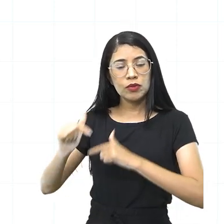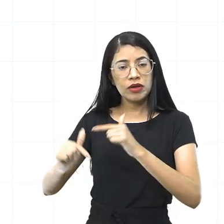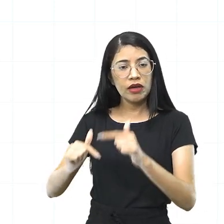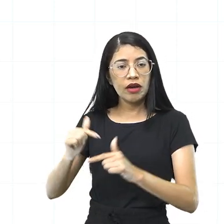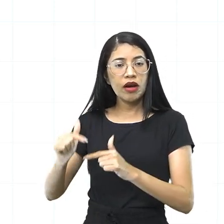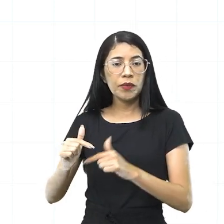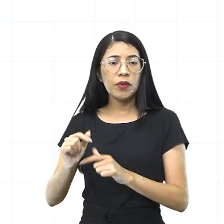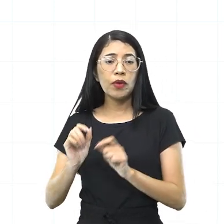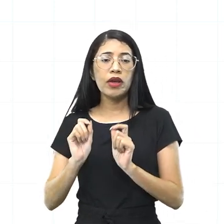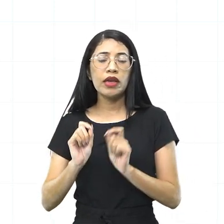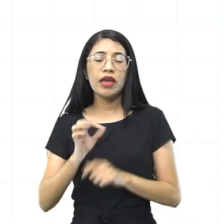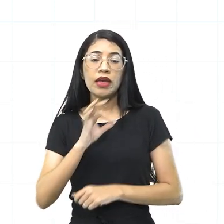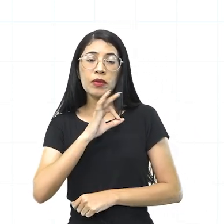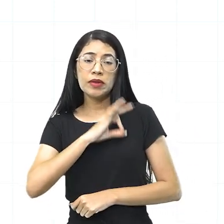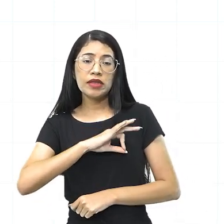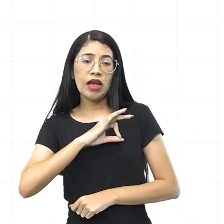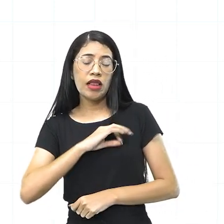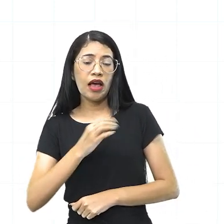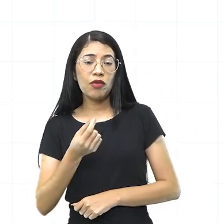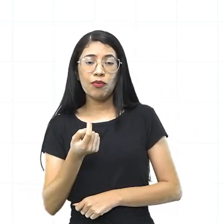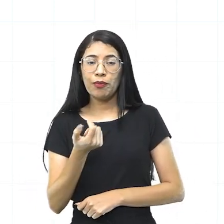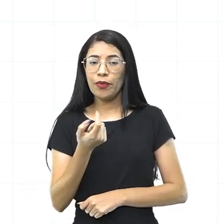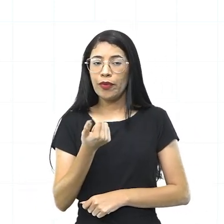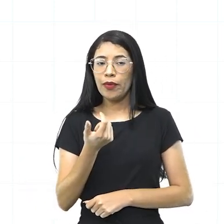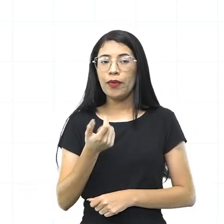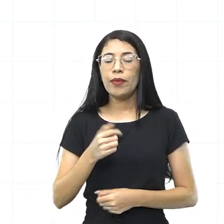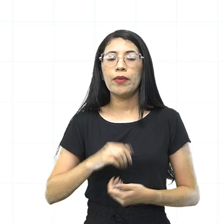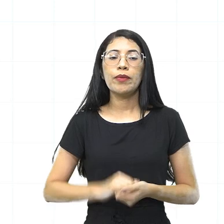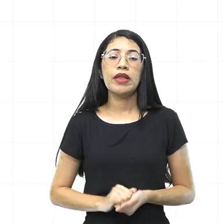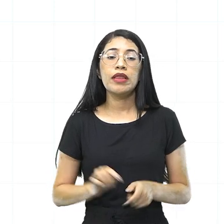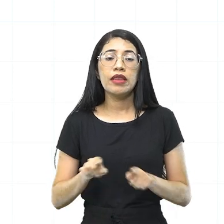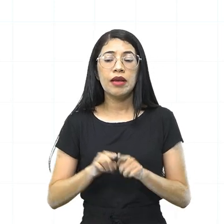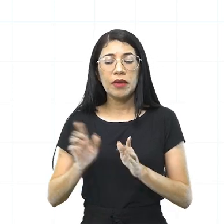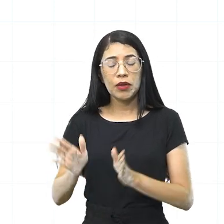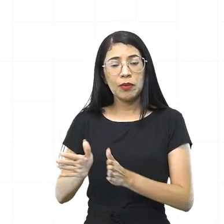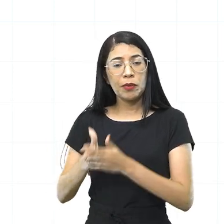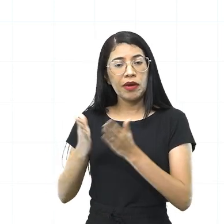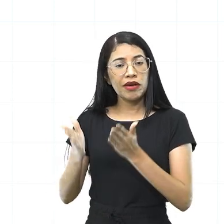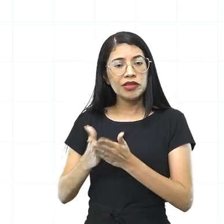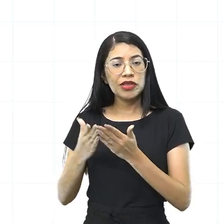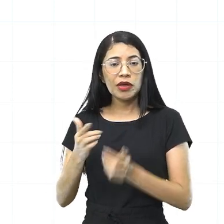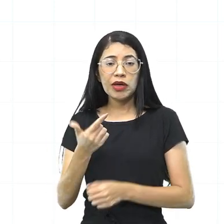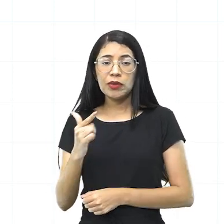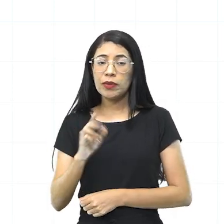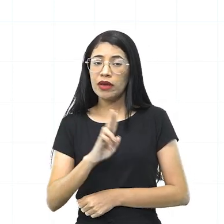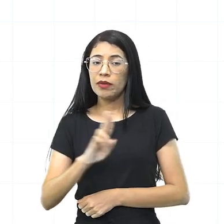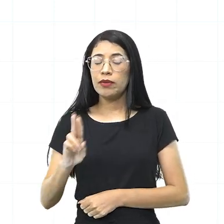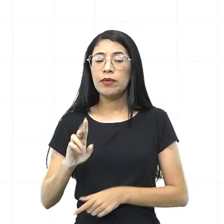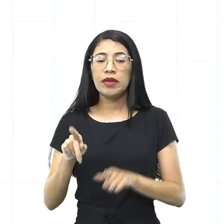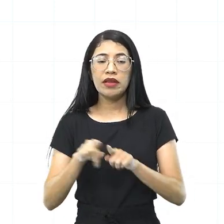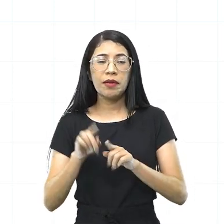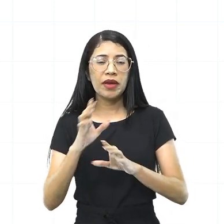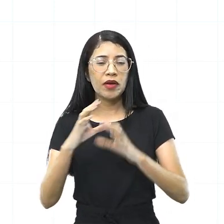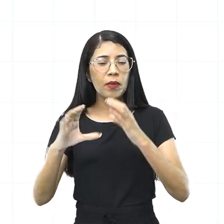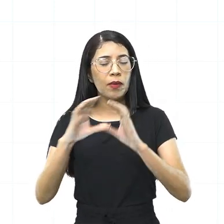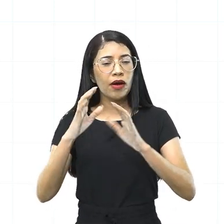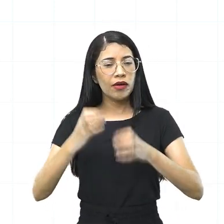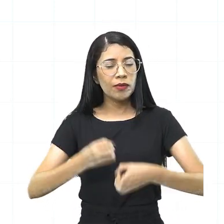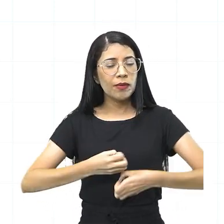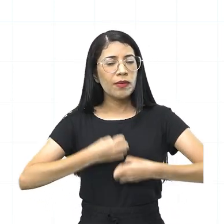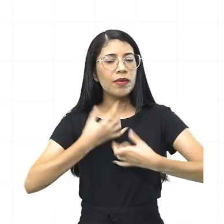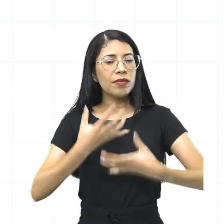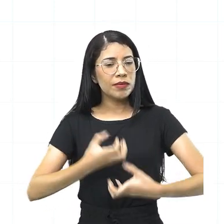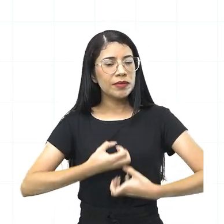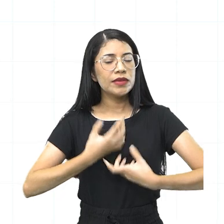que ganha um pobre salário, e do mendigo indigente, e canto com emoção.